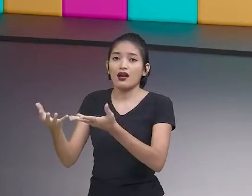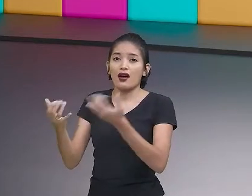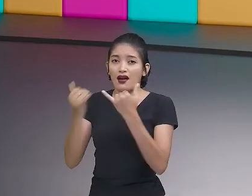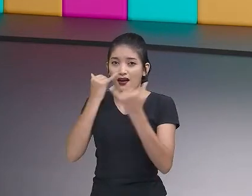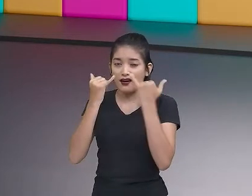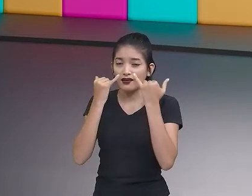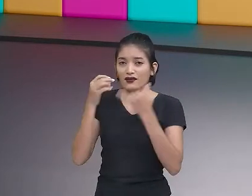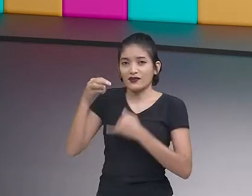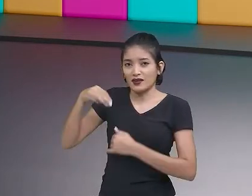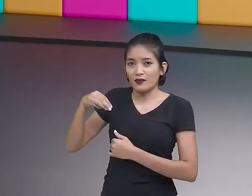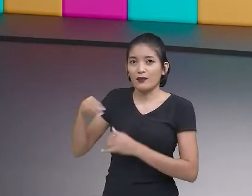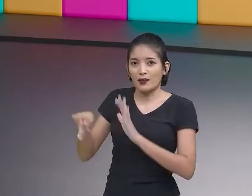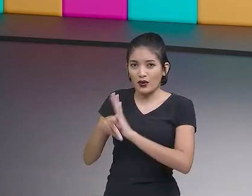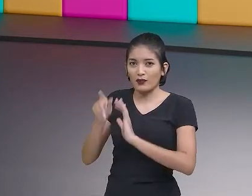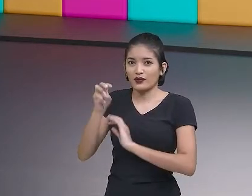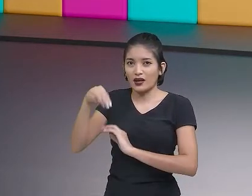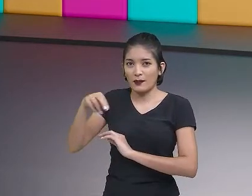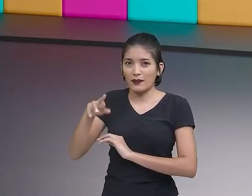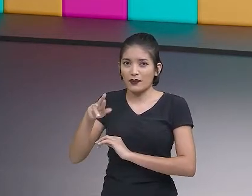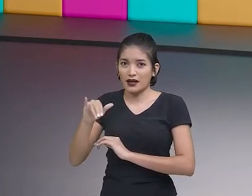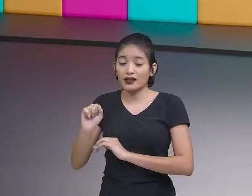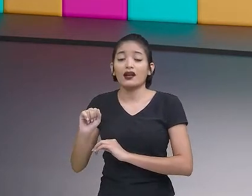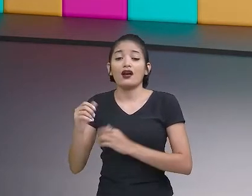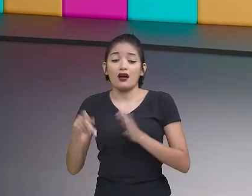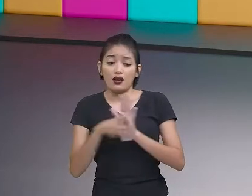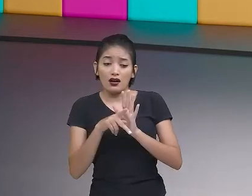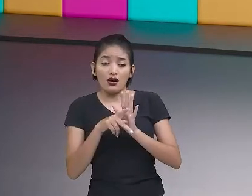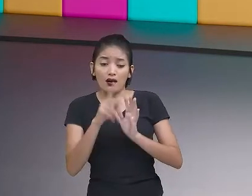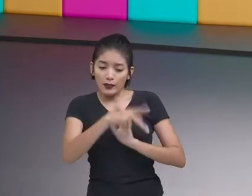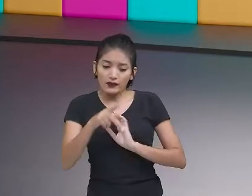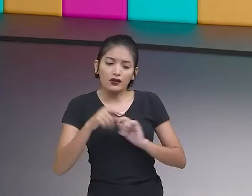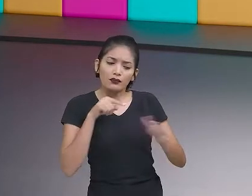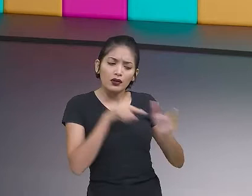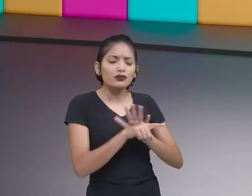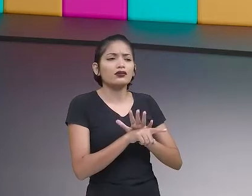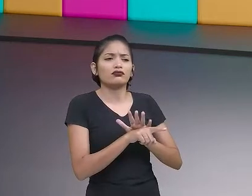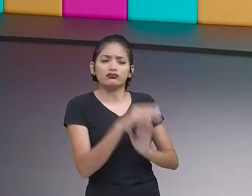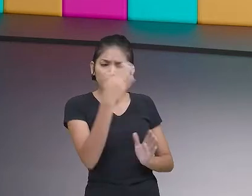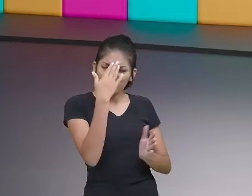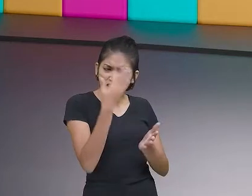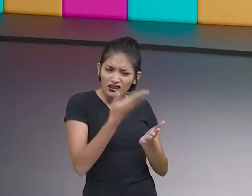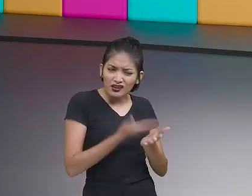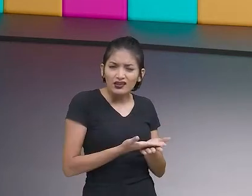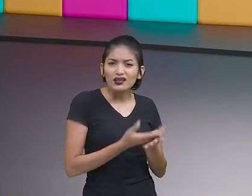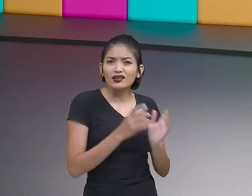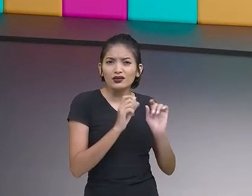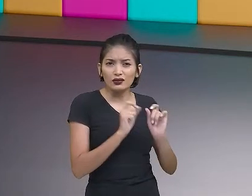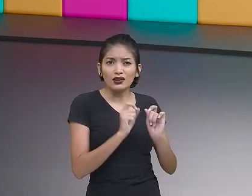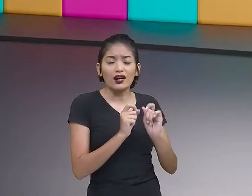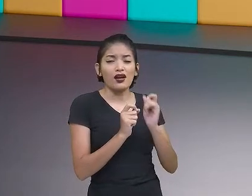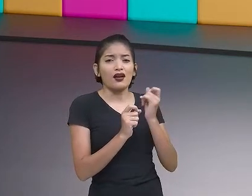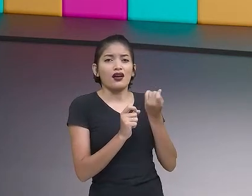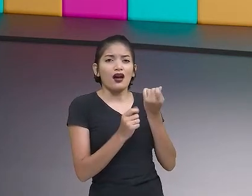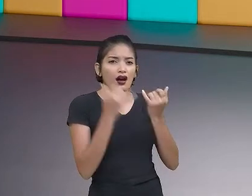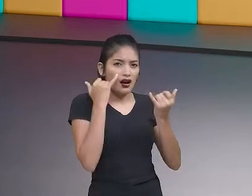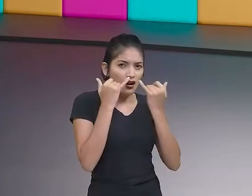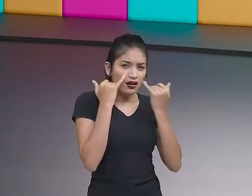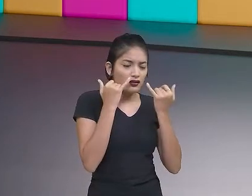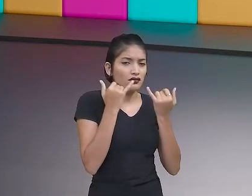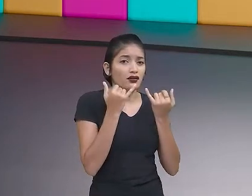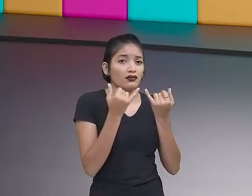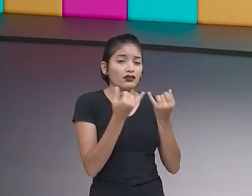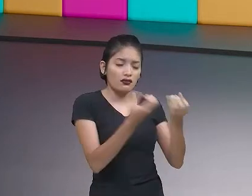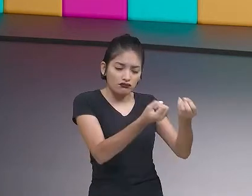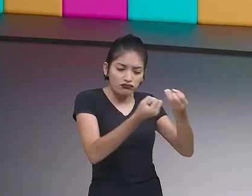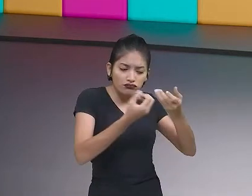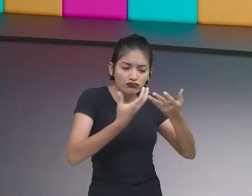a professora perguntou dela: você tem certeza que essa mensagem que você quer